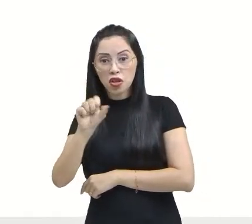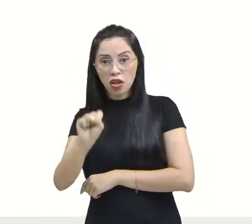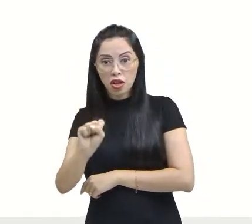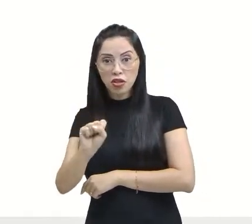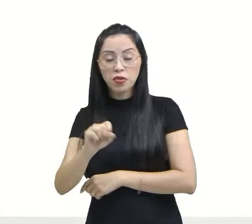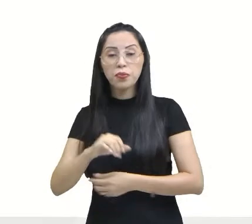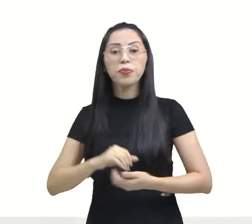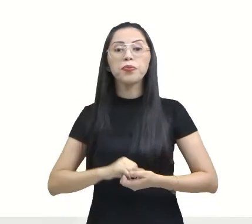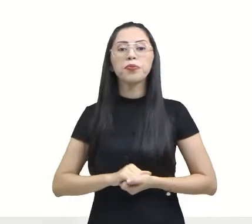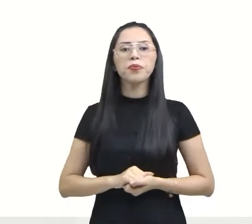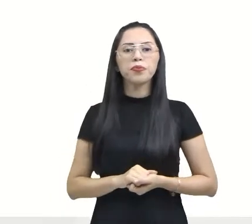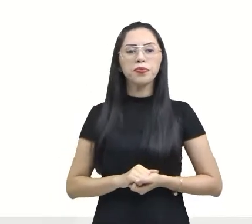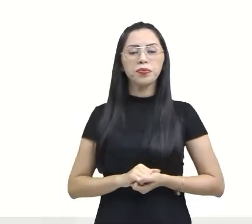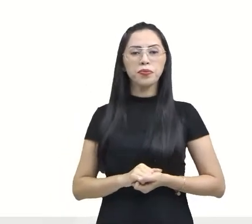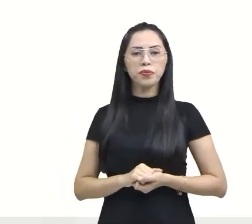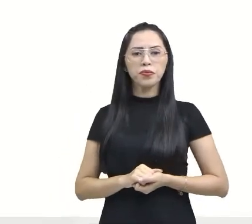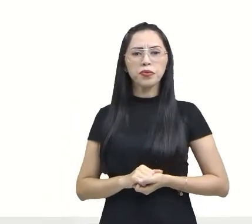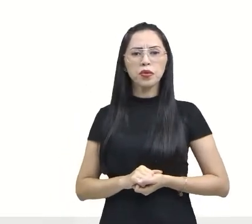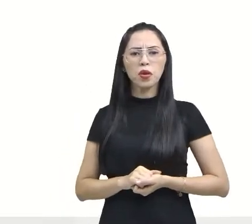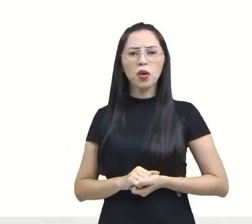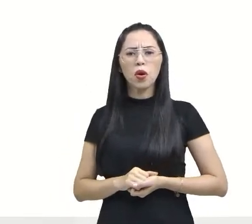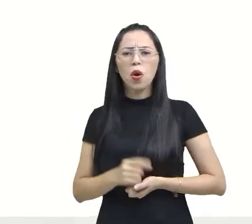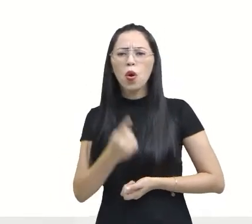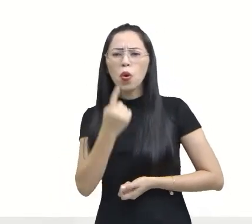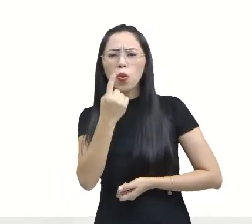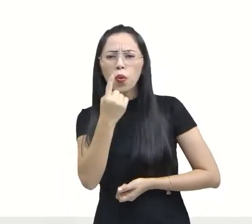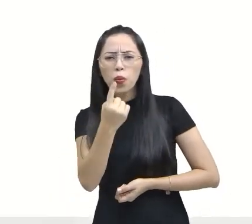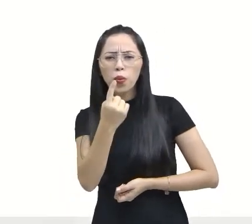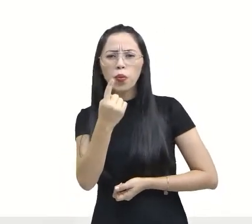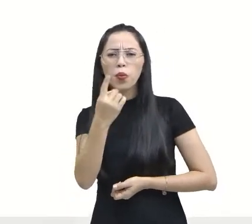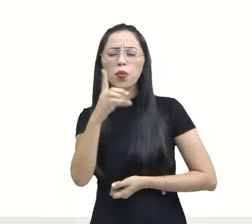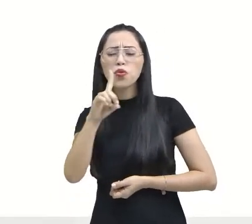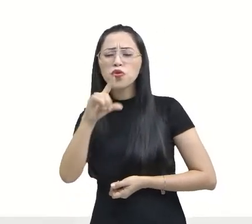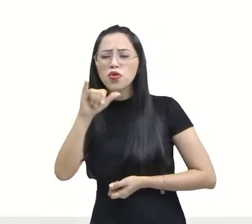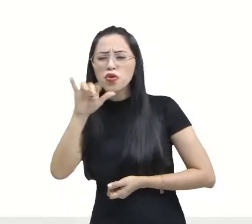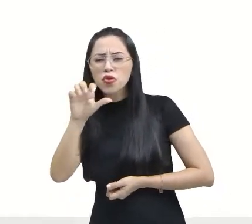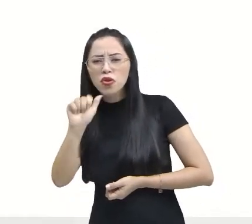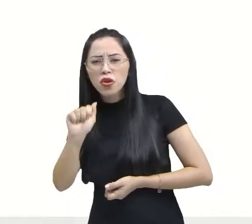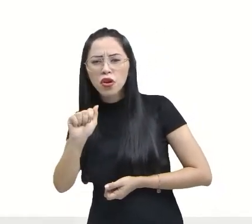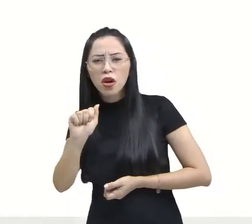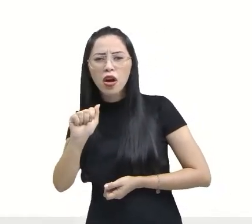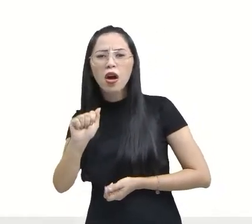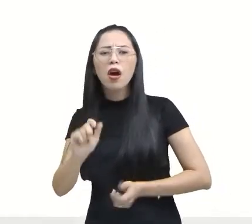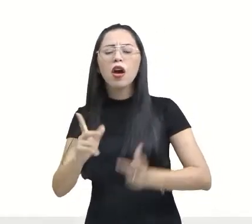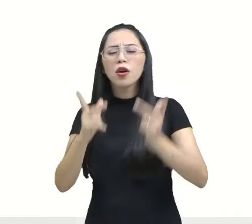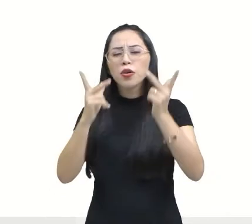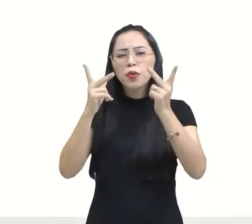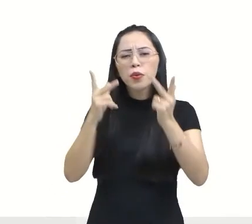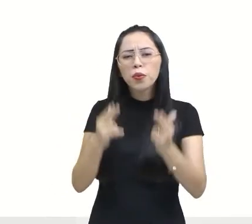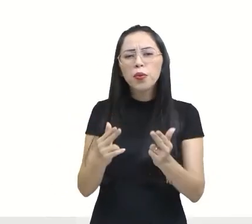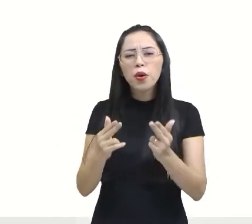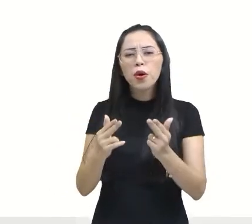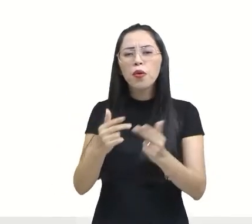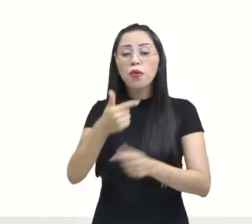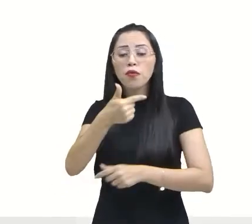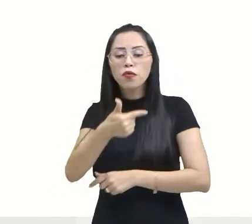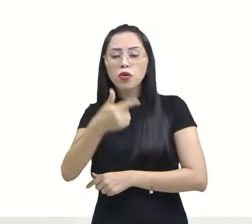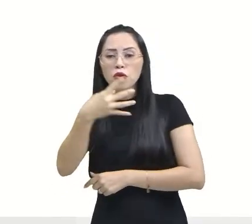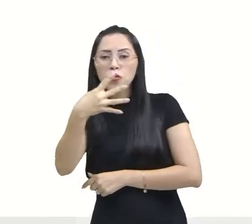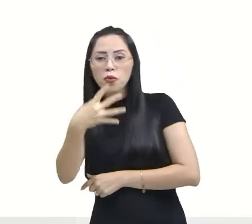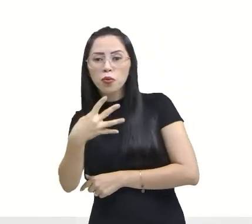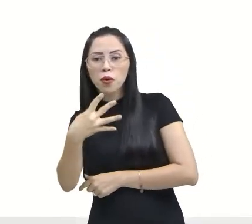certo? Um dia, professor. Um dia tem o equivalente a